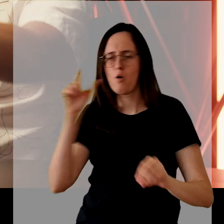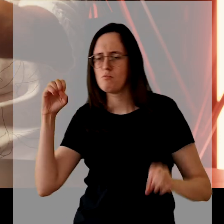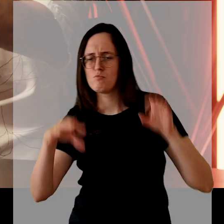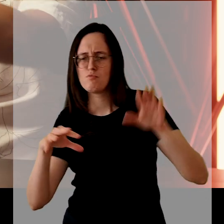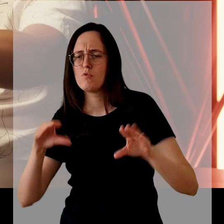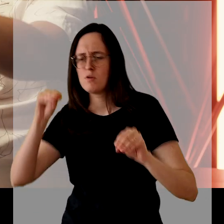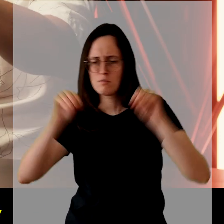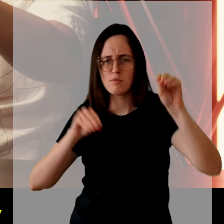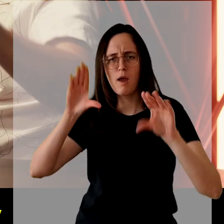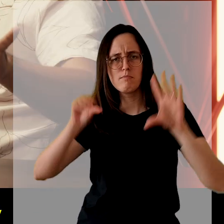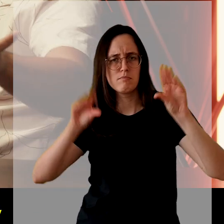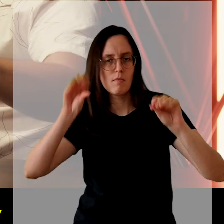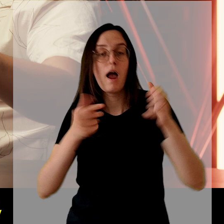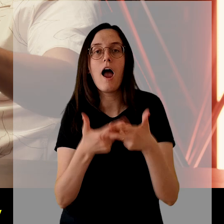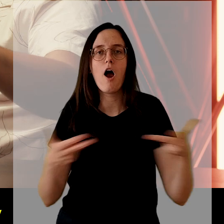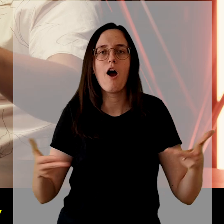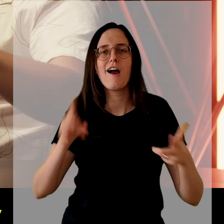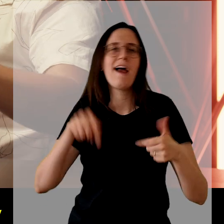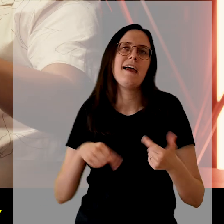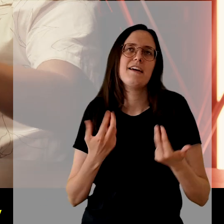outro disjuntor, tipo, era uma coisa meio